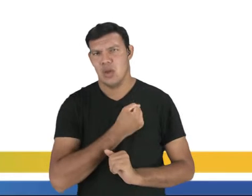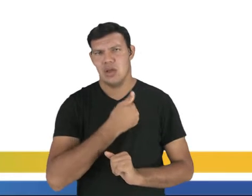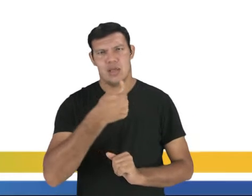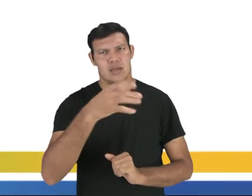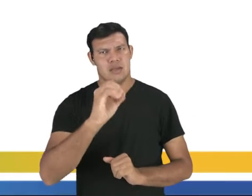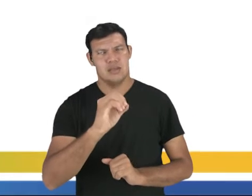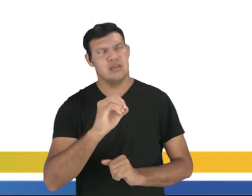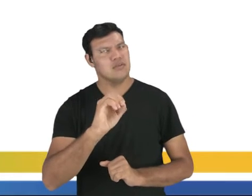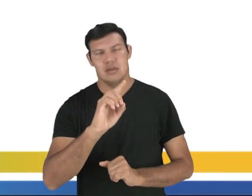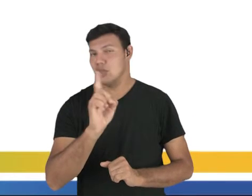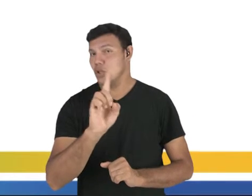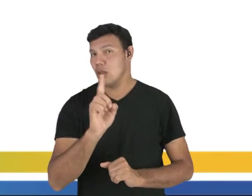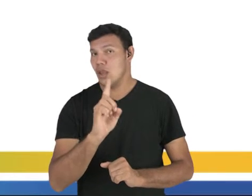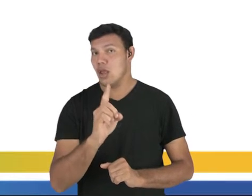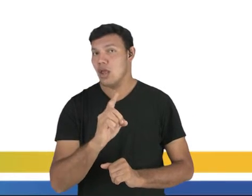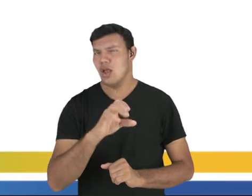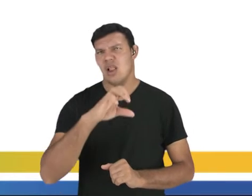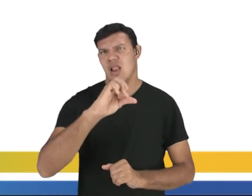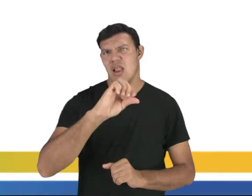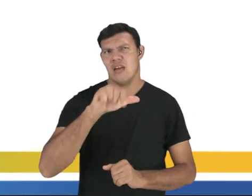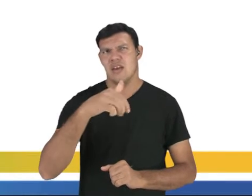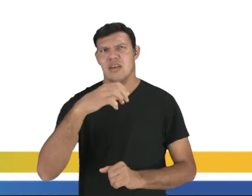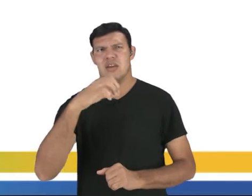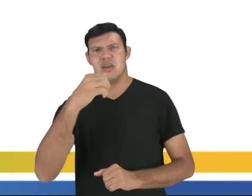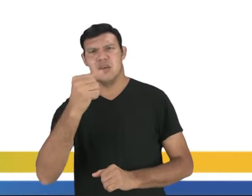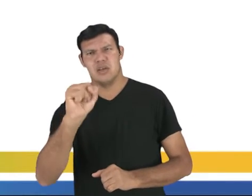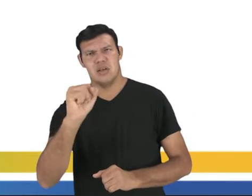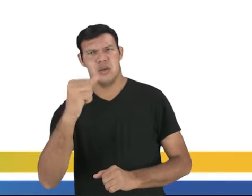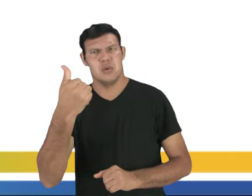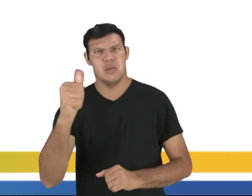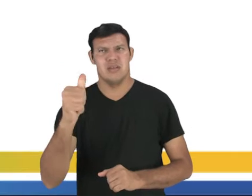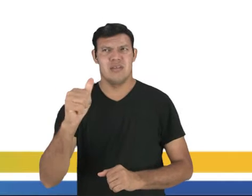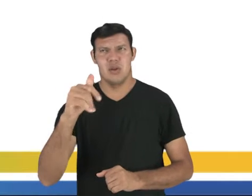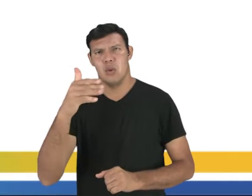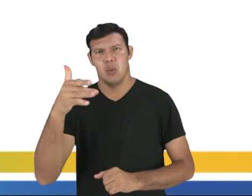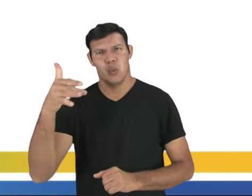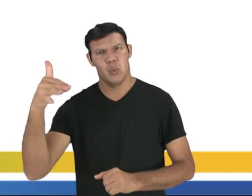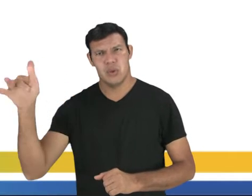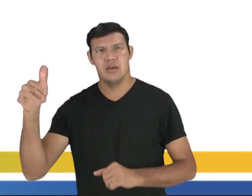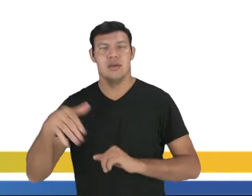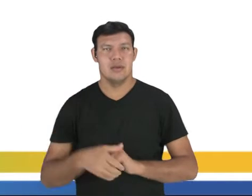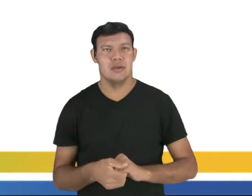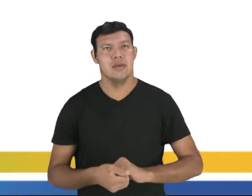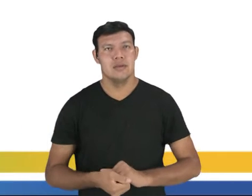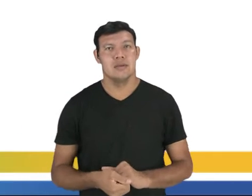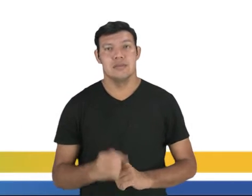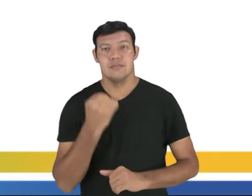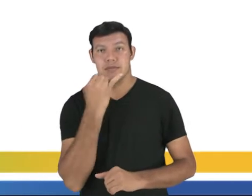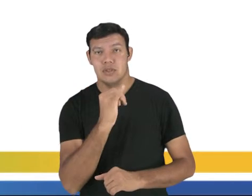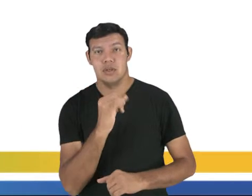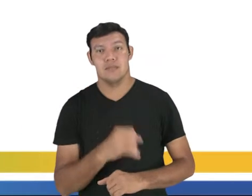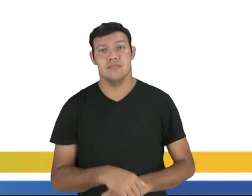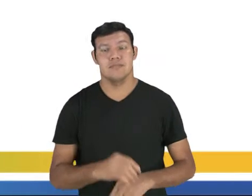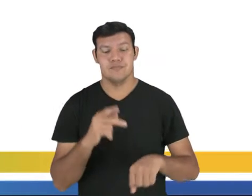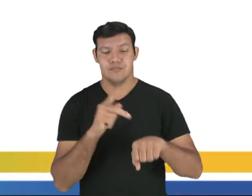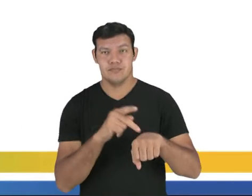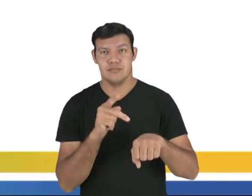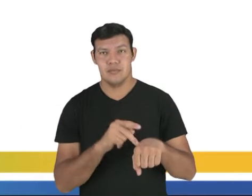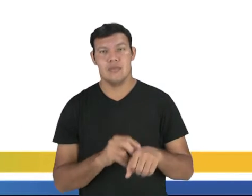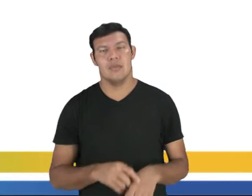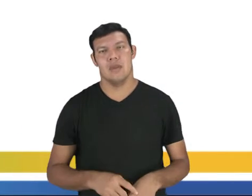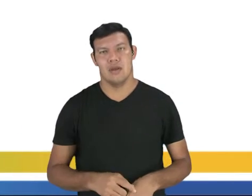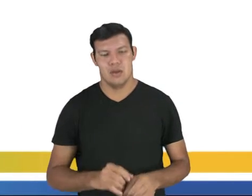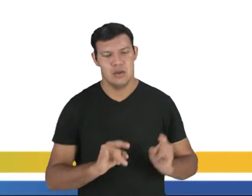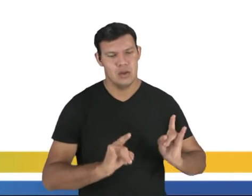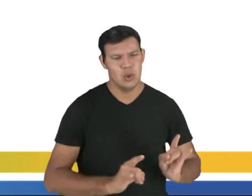o 9,81 e tem mais números ainda depois. Mas para simbolizar aqui, ó, se eu pegar uma pedrinha, soltar do